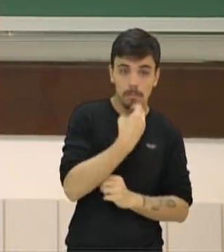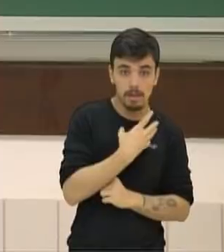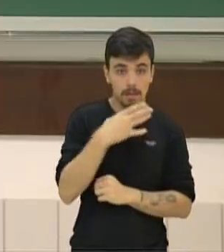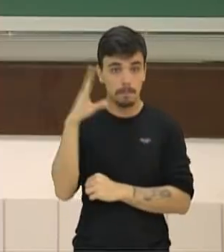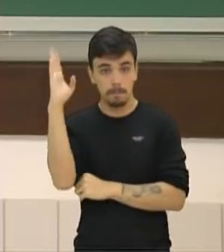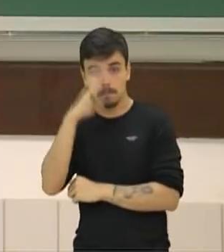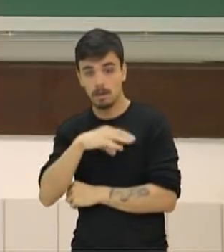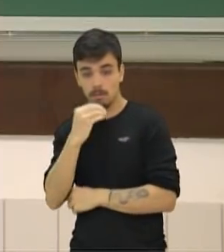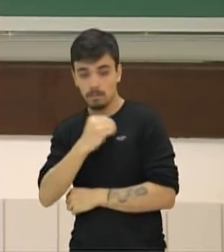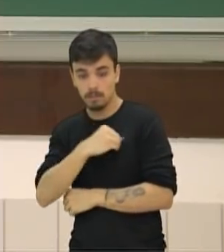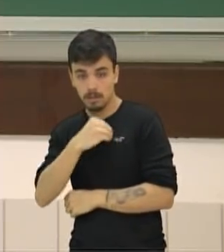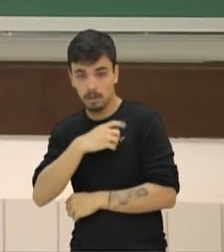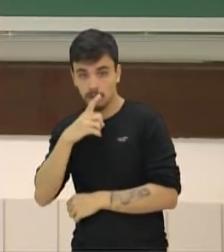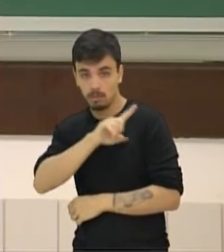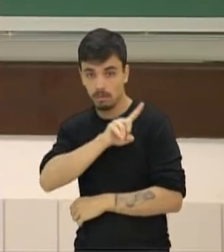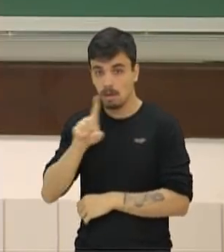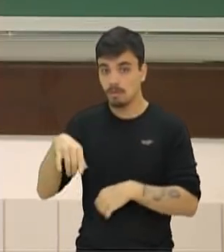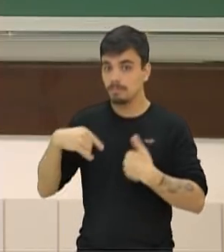que é pecado e o que não é.